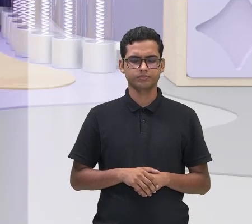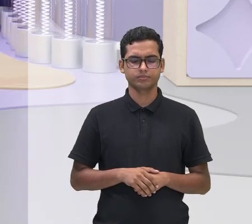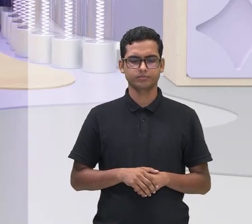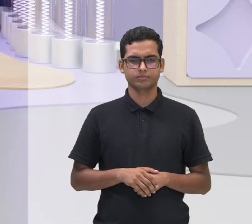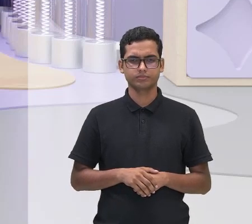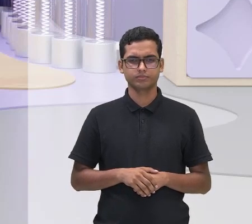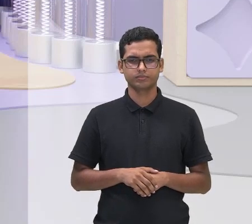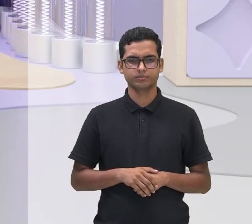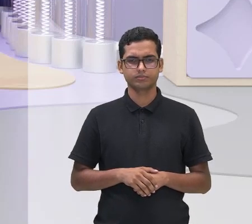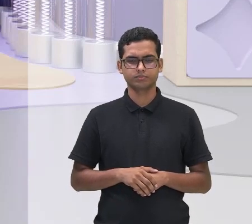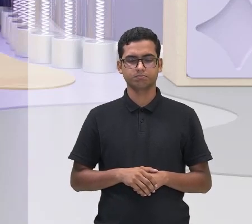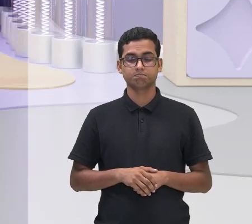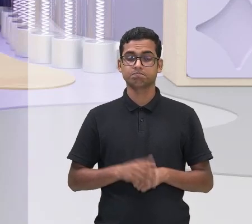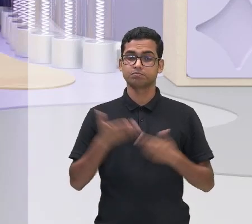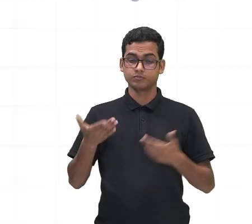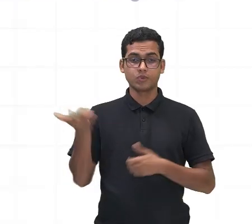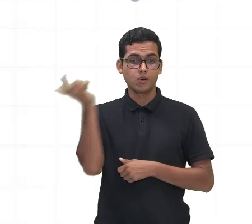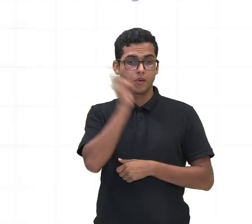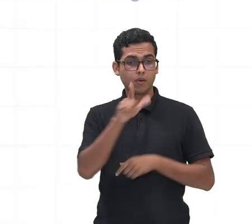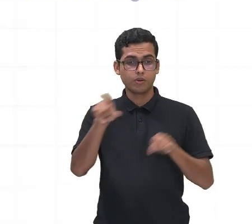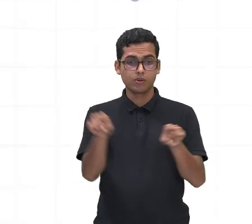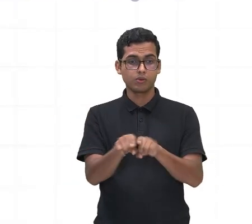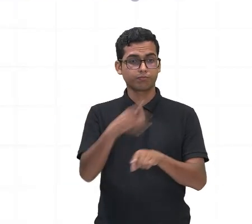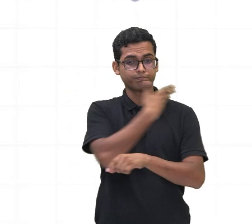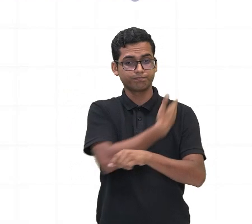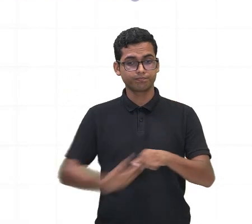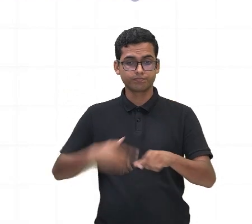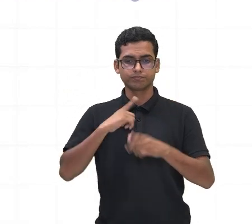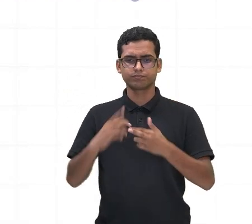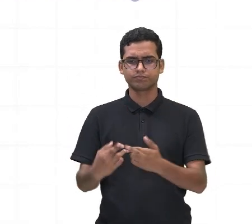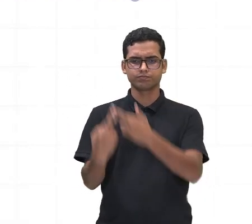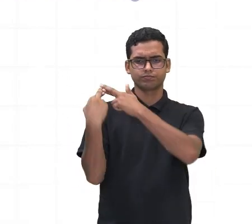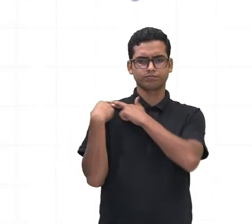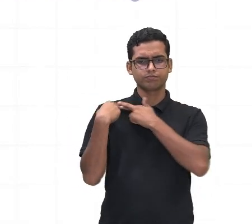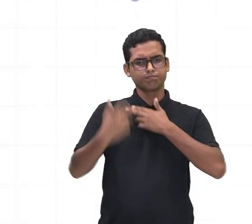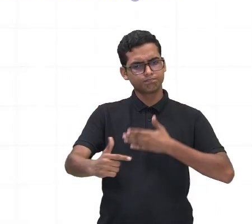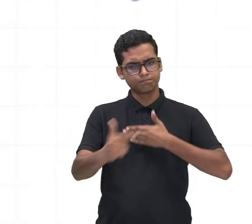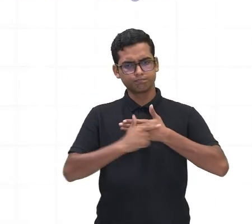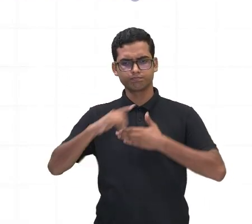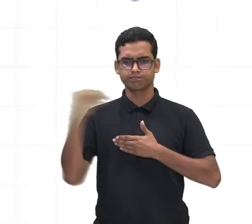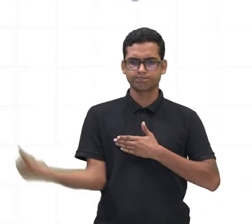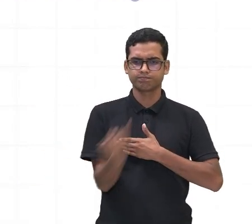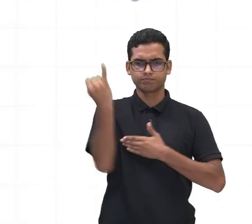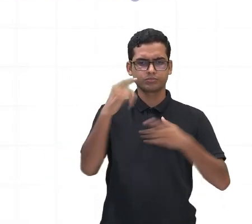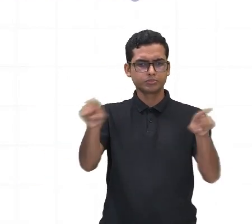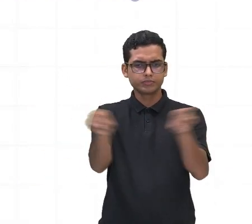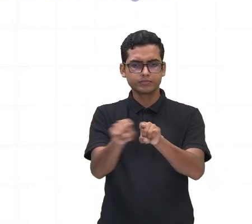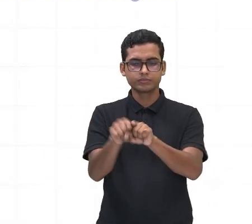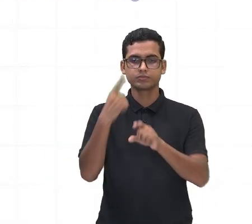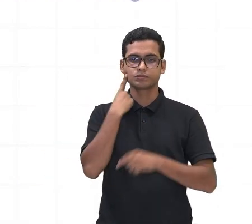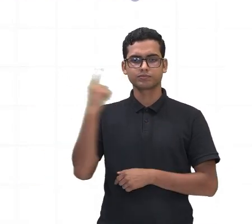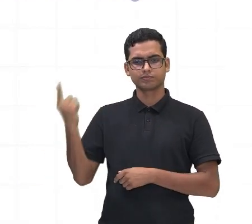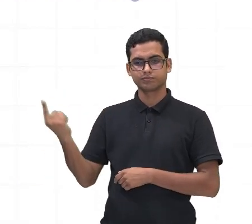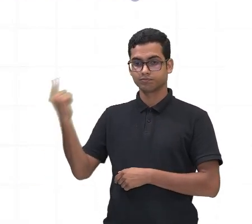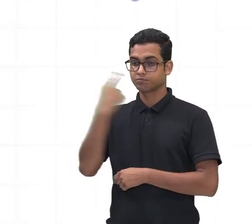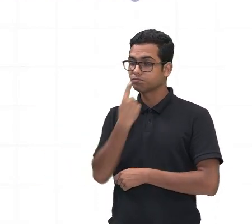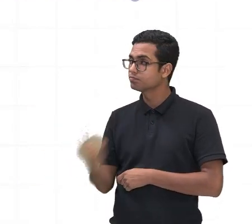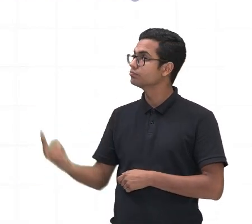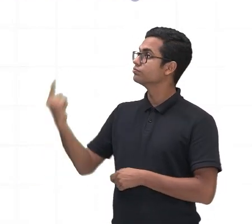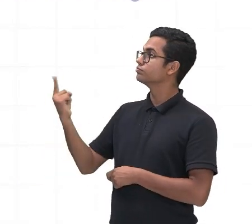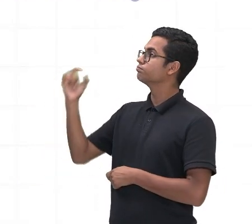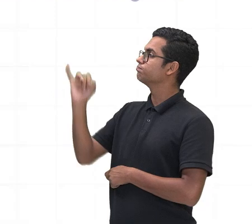o Estado tem um papel importante. Vamos ver aí qual é o papel do Estado? Olha a imagem que nós temos aí nessa